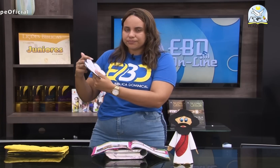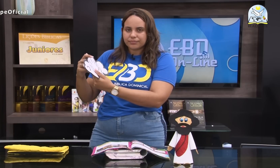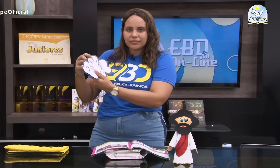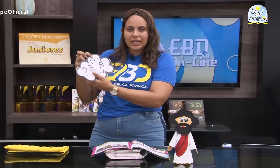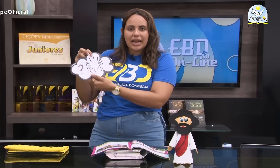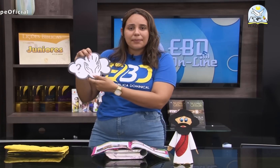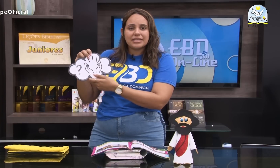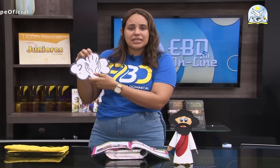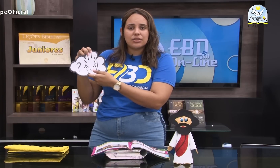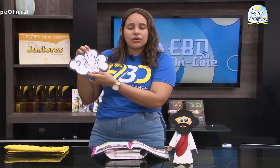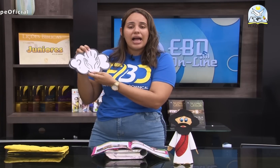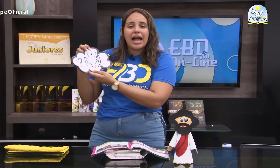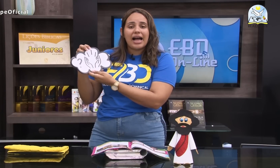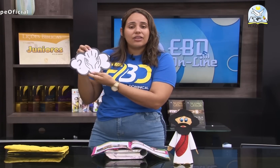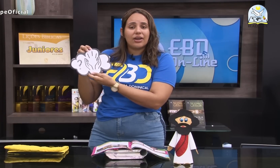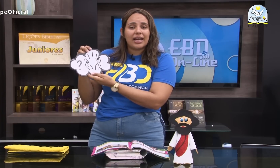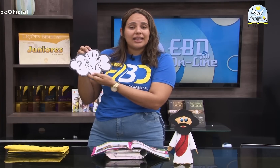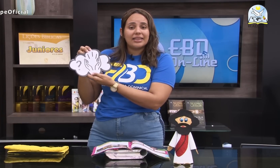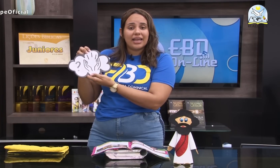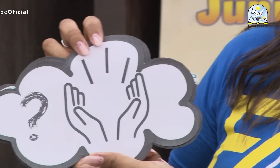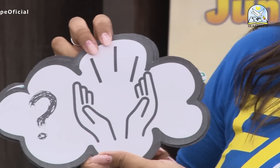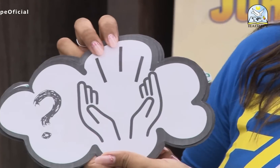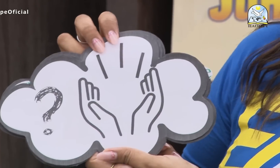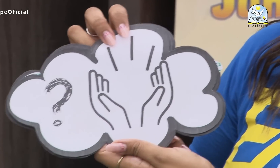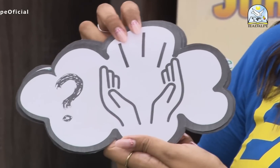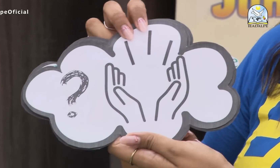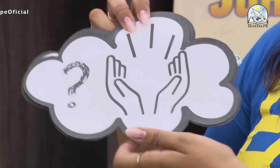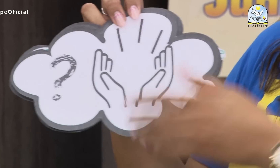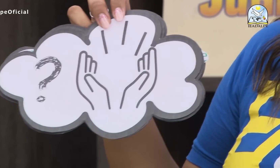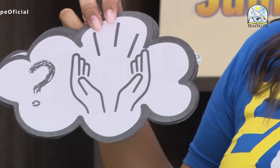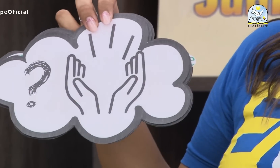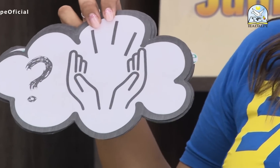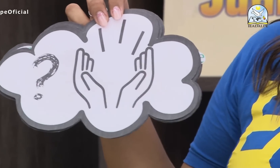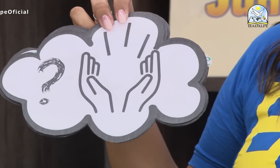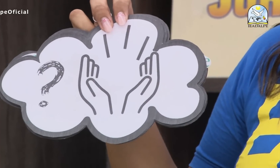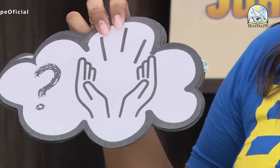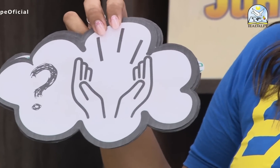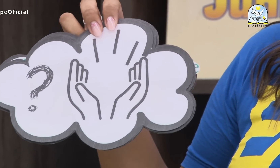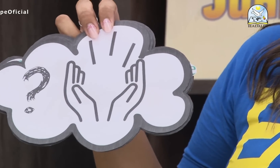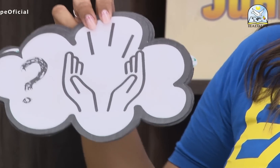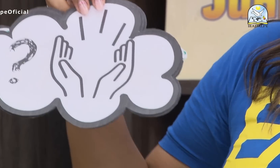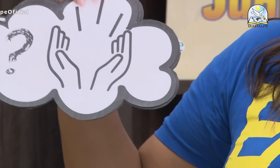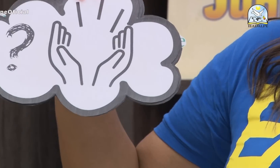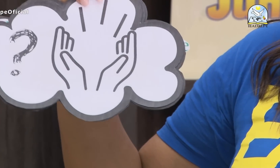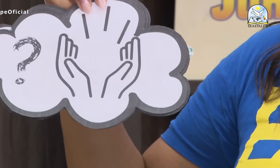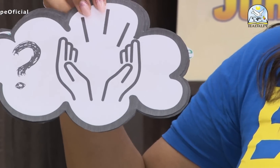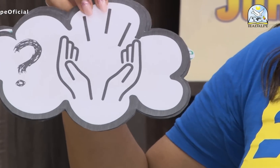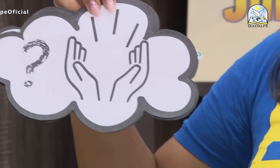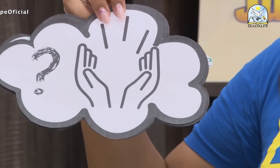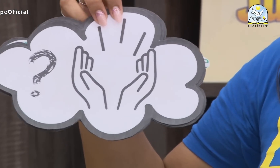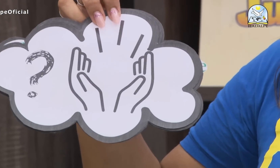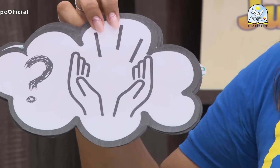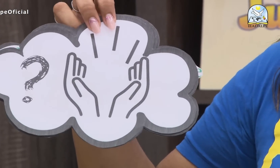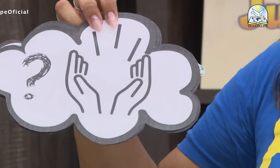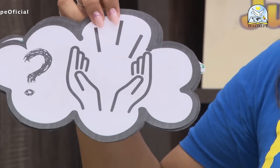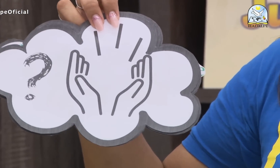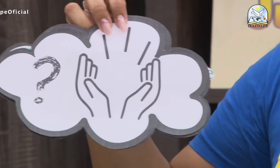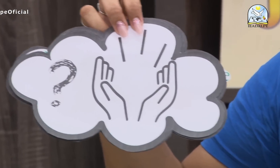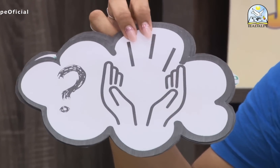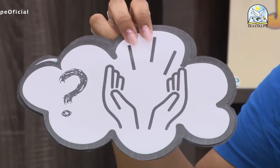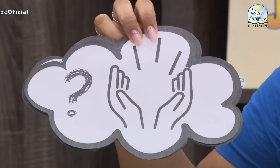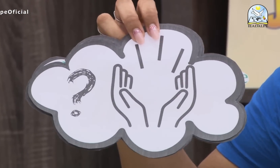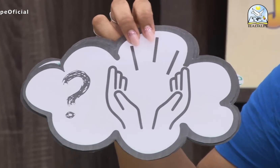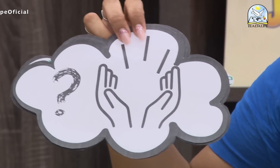10 mandamentos. É preciso adorar a Deus e identificar que Deus é o único e o